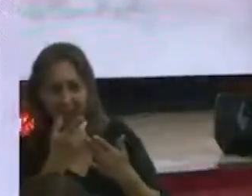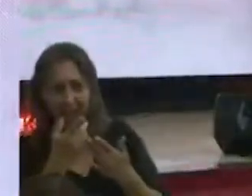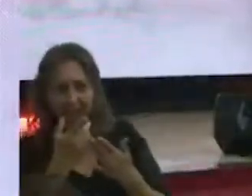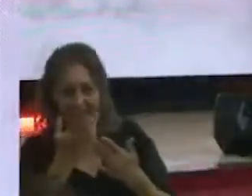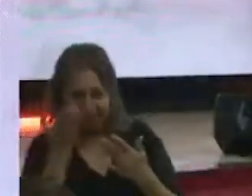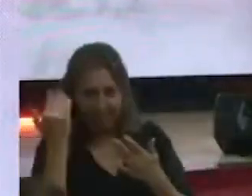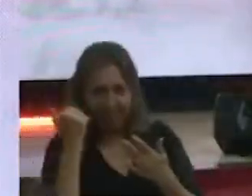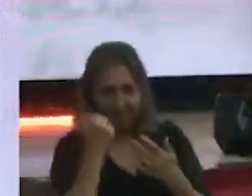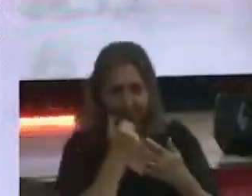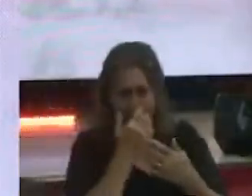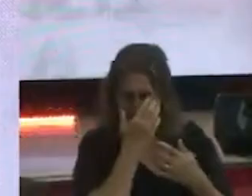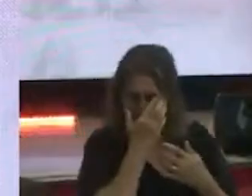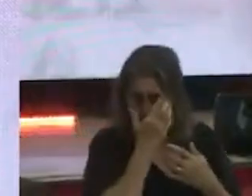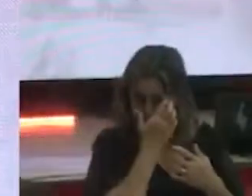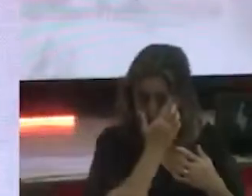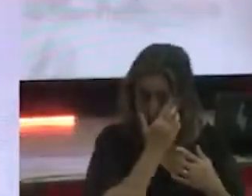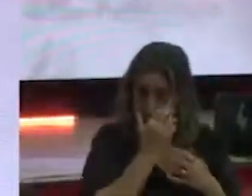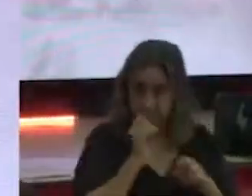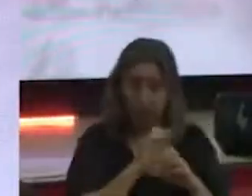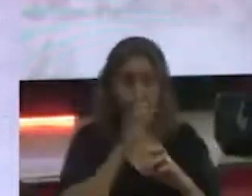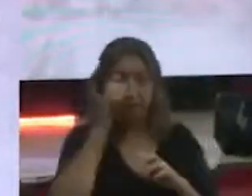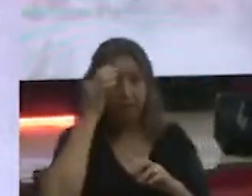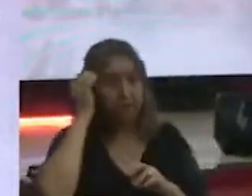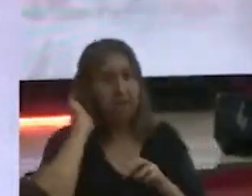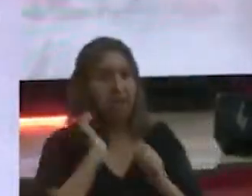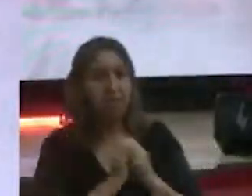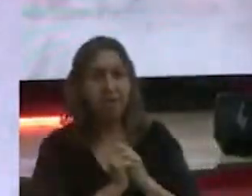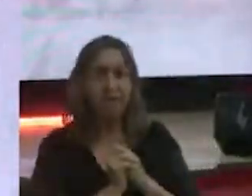creem que Deus está aqui diga amém